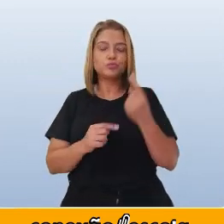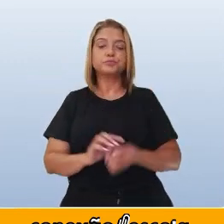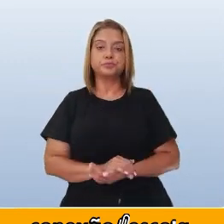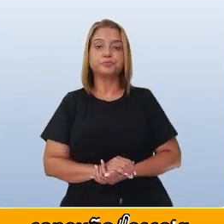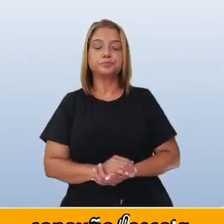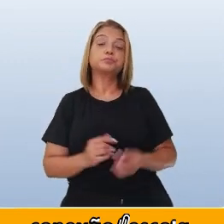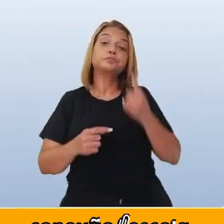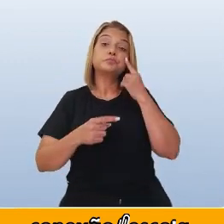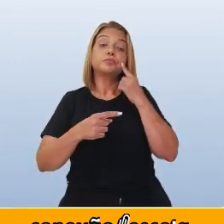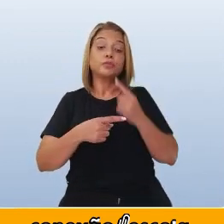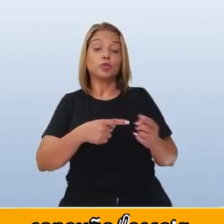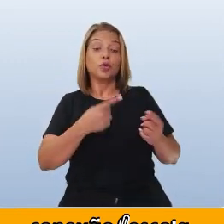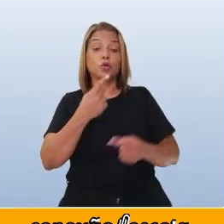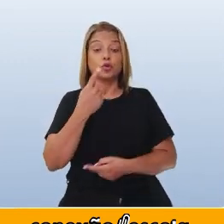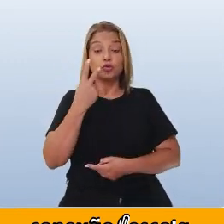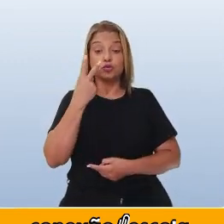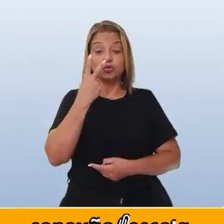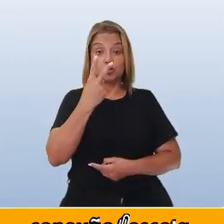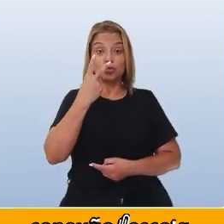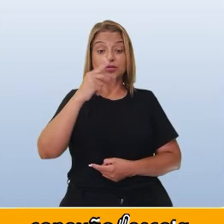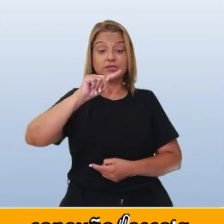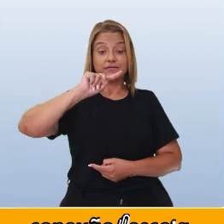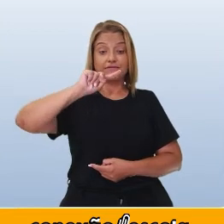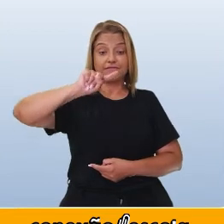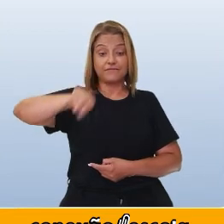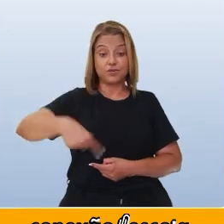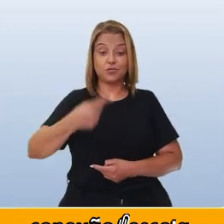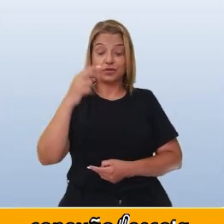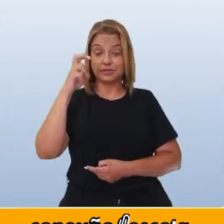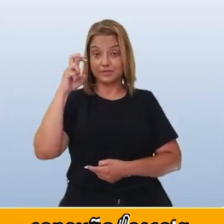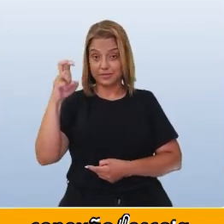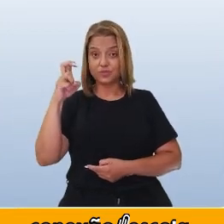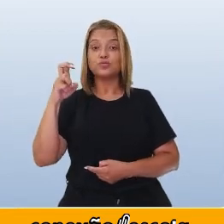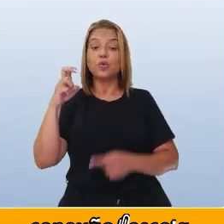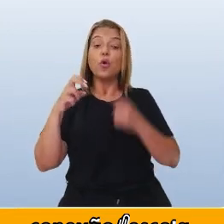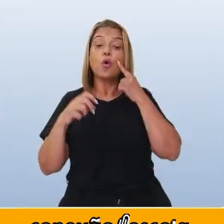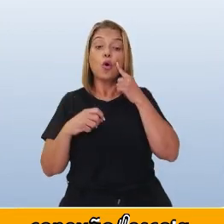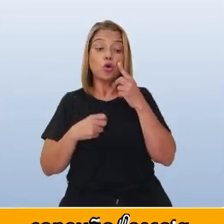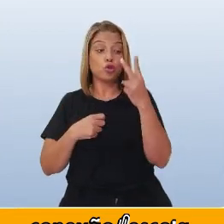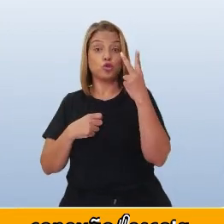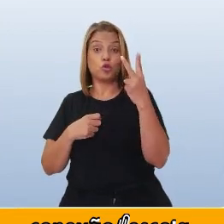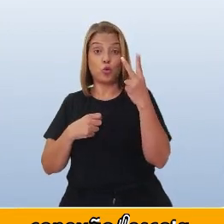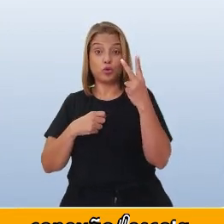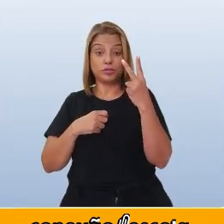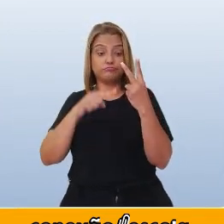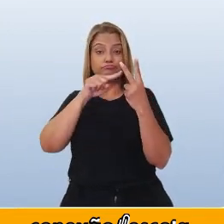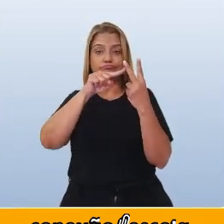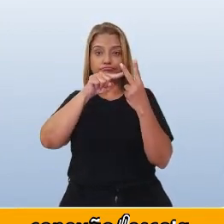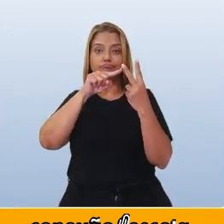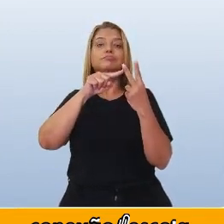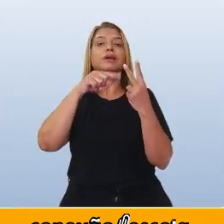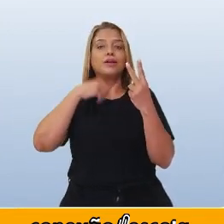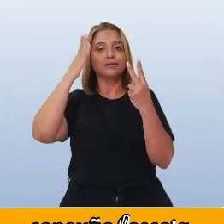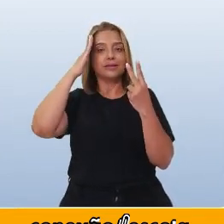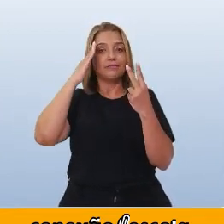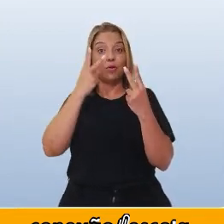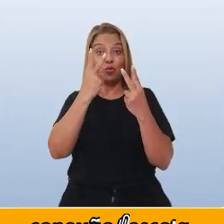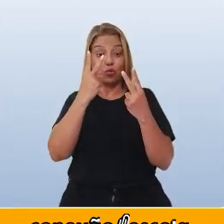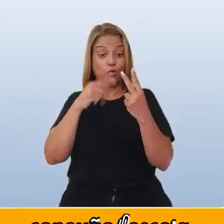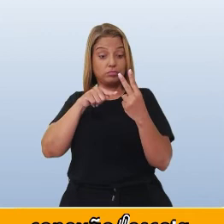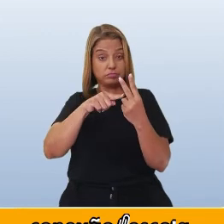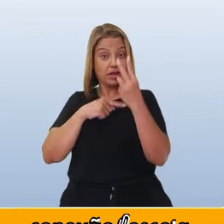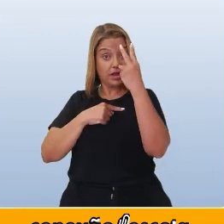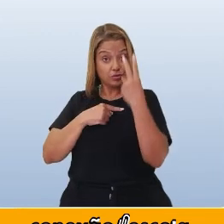2,5. Olha o primeiro algarismo, 2. Então, eu vou contar a partir do 2 esses 5